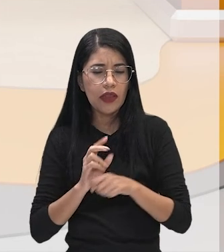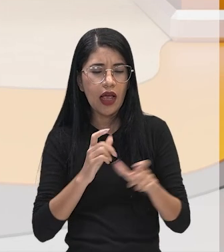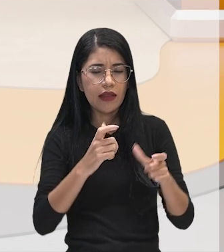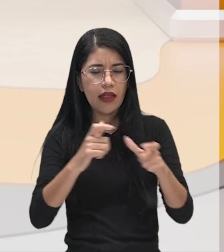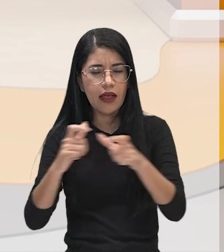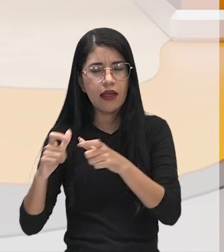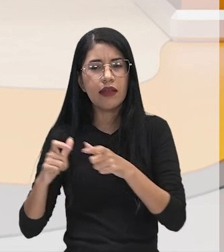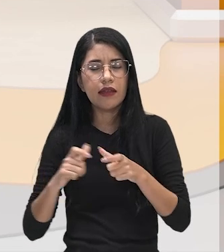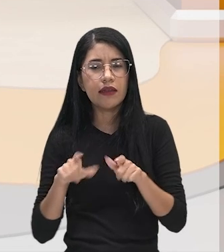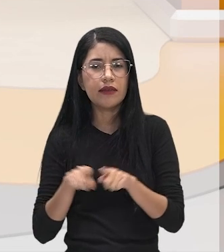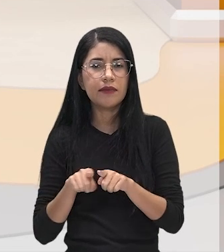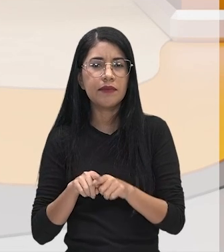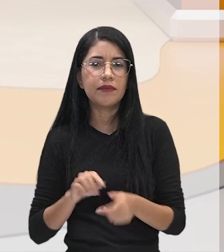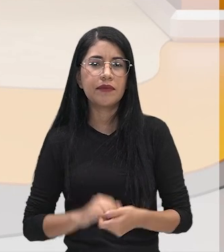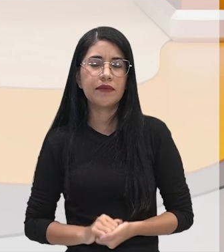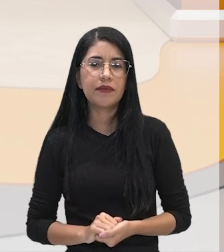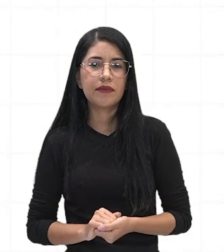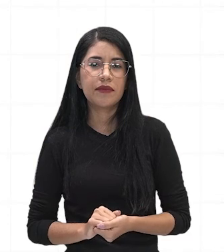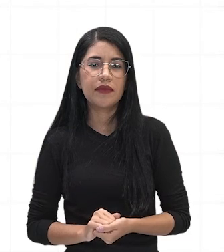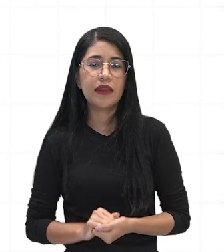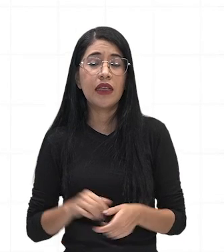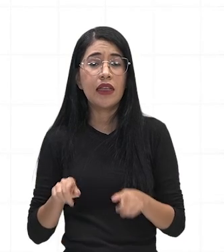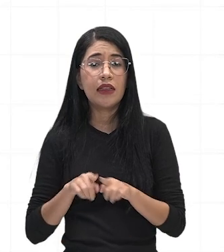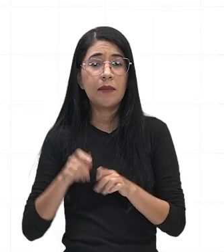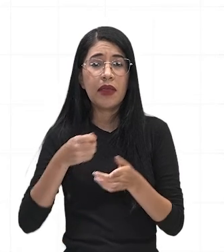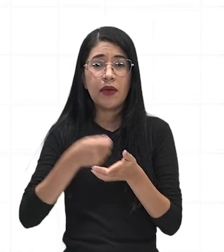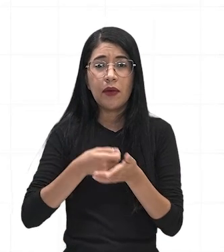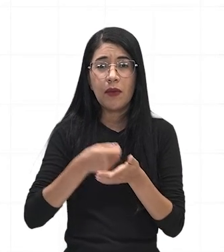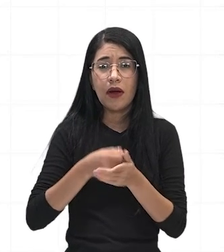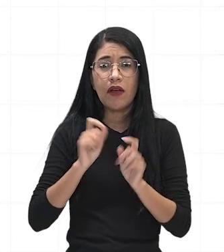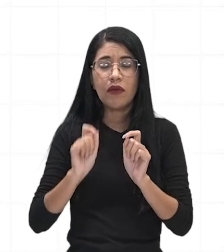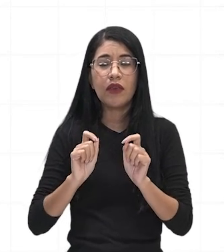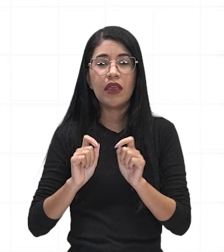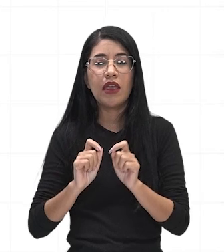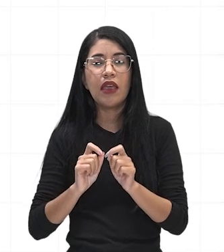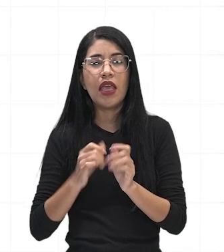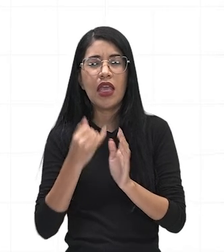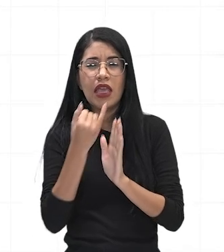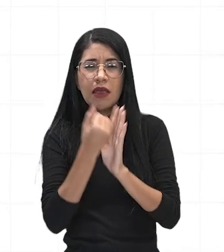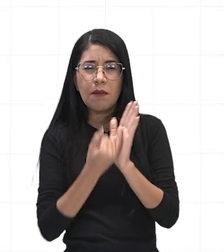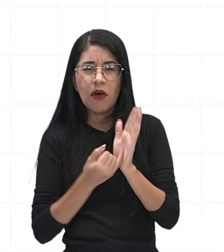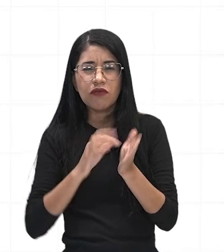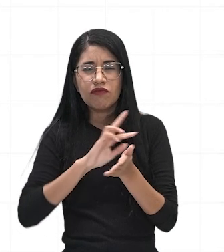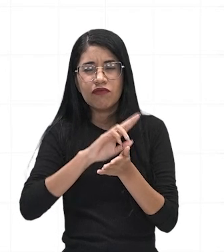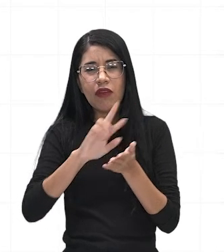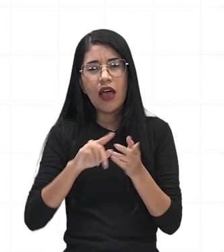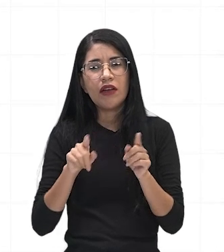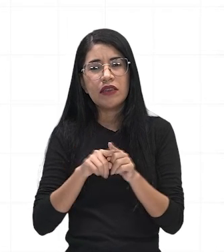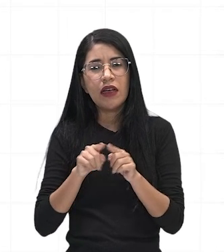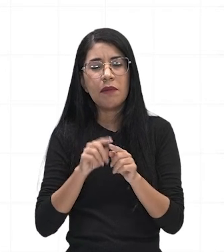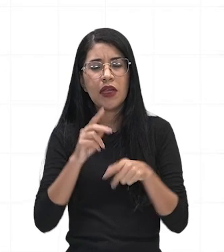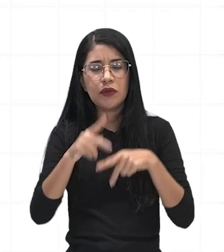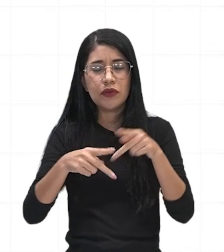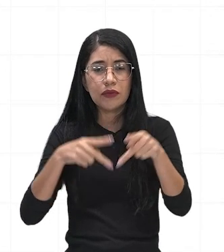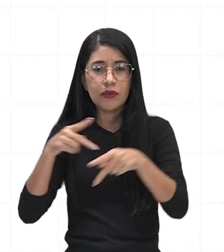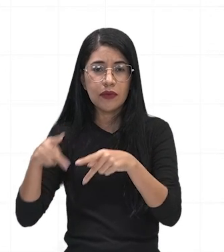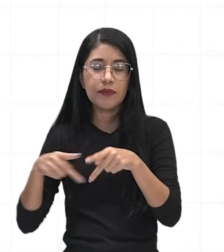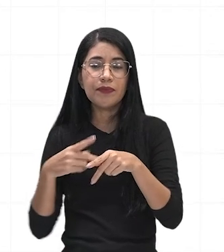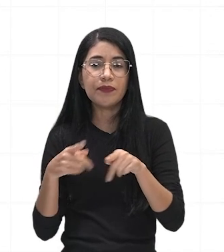bem. E olha só, cobravam, então, pesados impostos dos povos dominados,